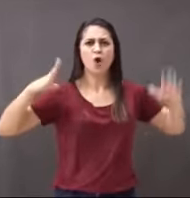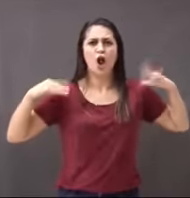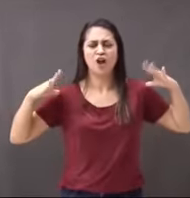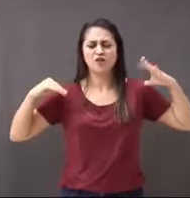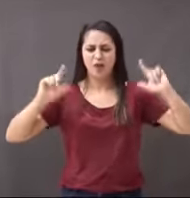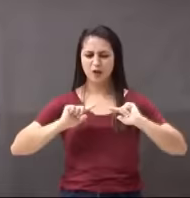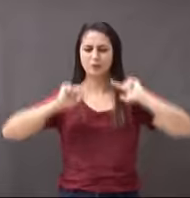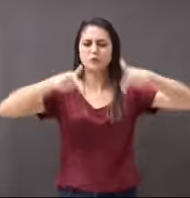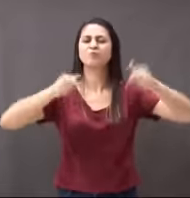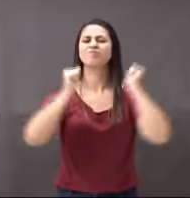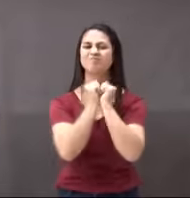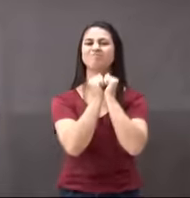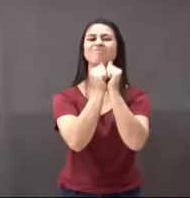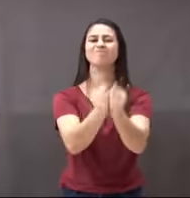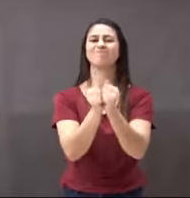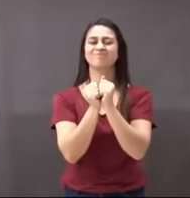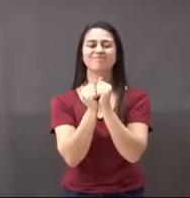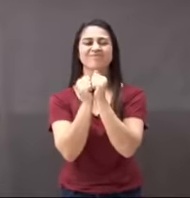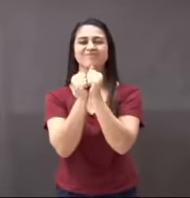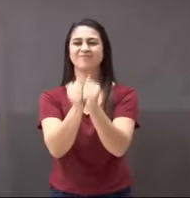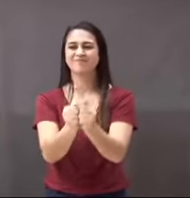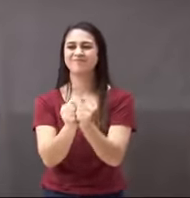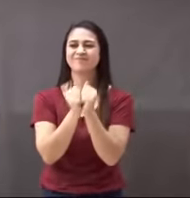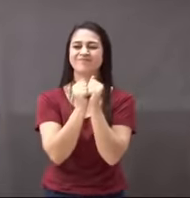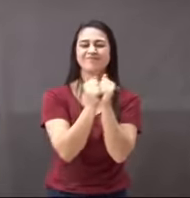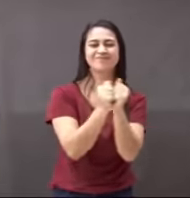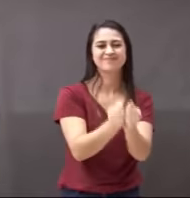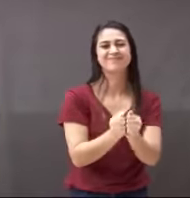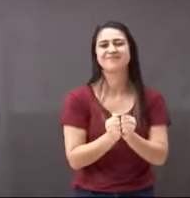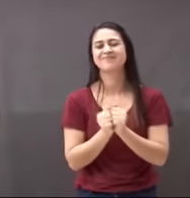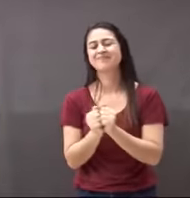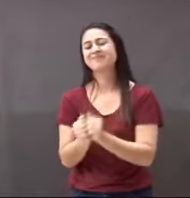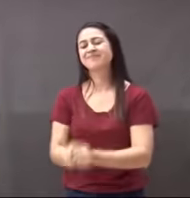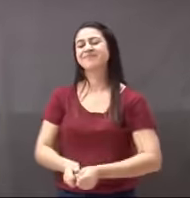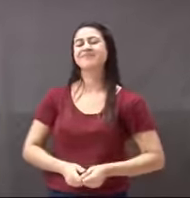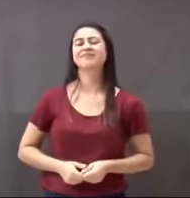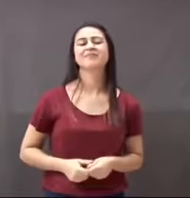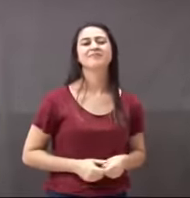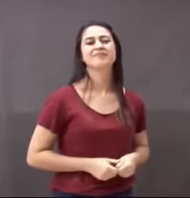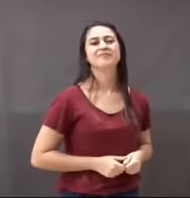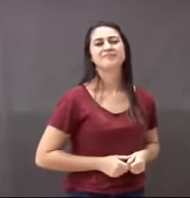Ordena os anjos pra contigo, una para sete, oremava.